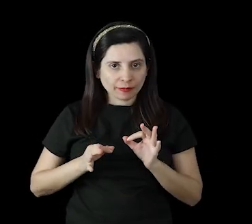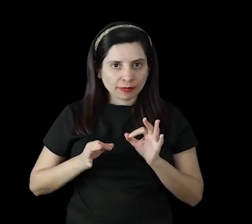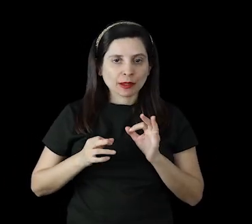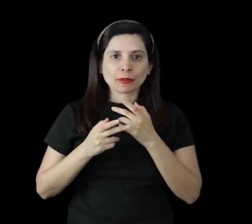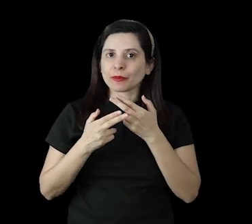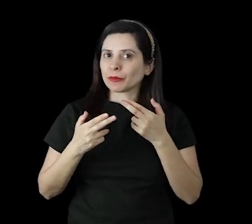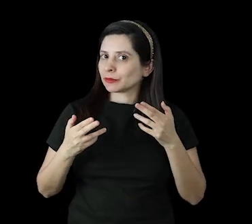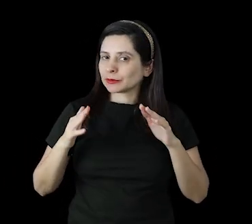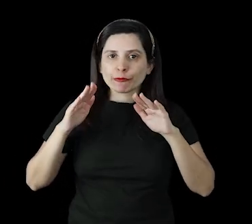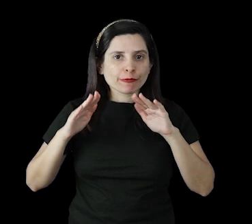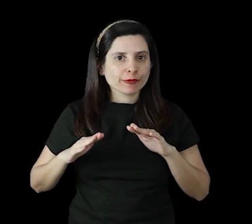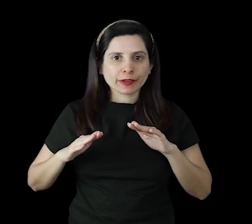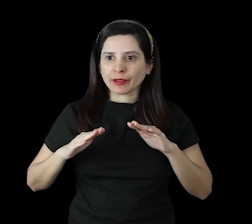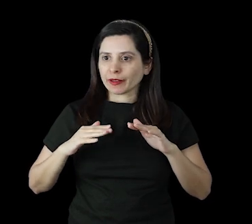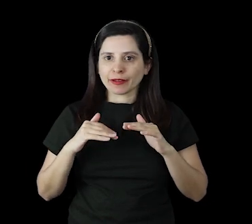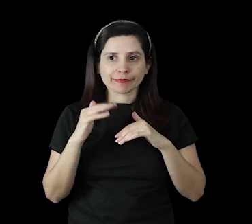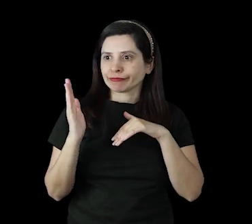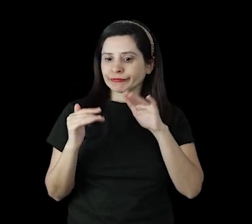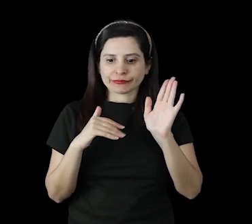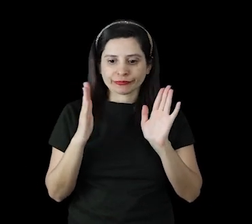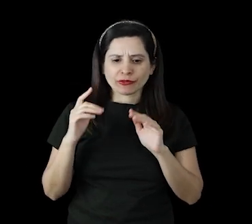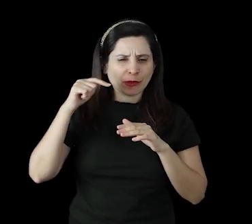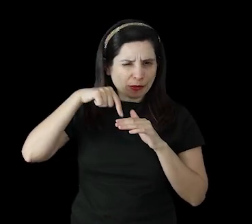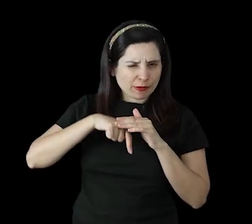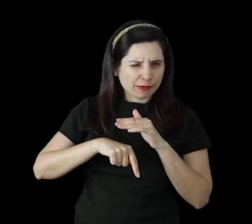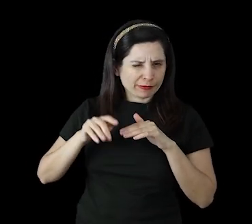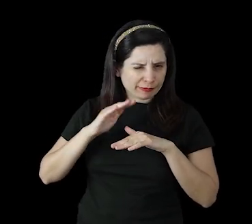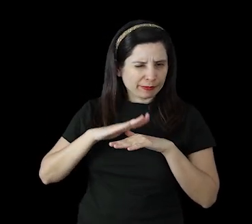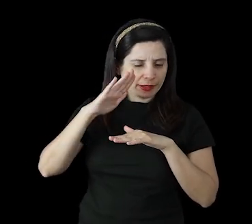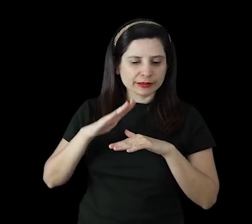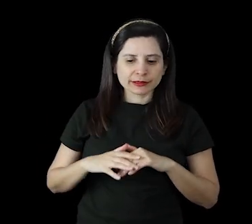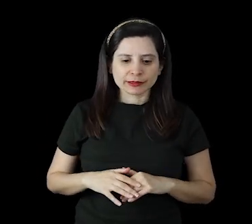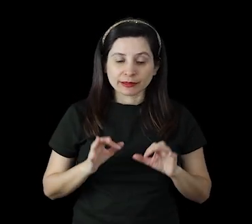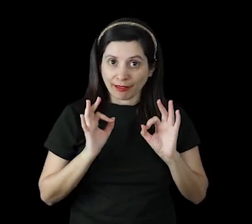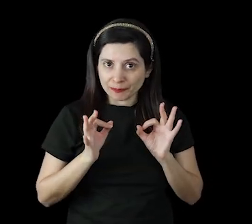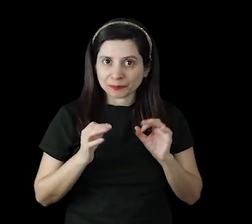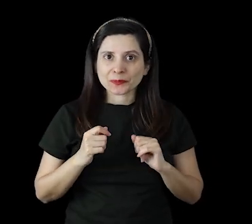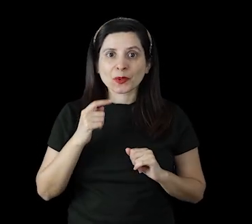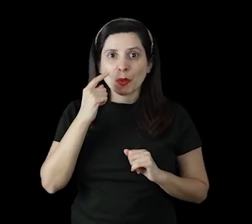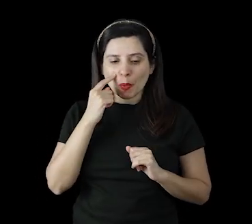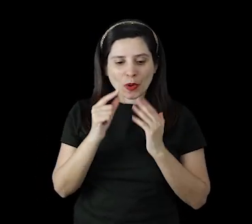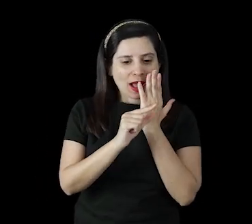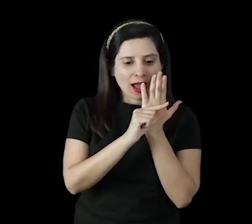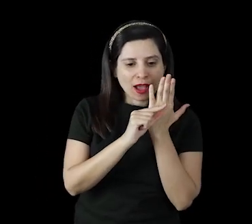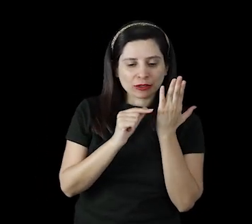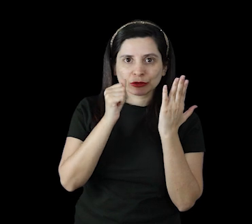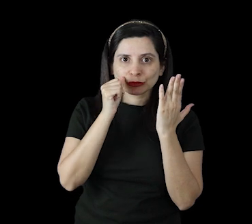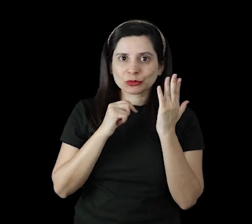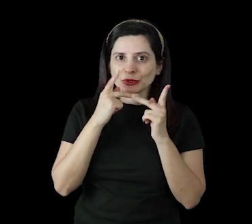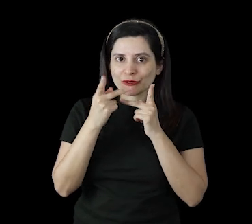não ficarem deslocadas. Mas vamos aprofundar um pouquinho mais aqui, né? E aí ela, o que que ela vai